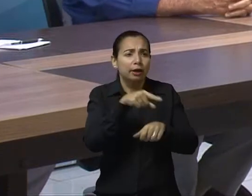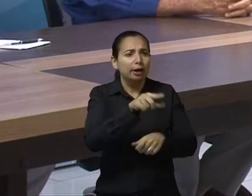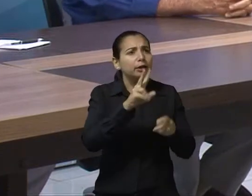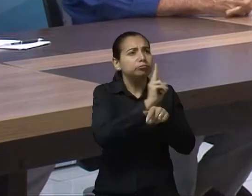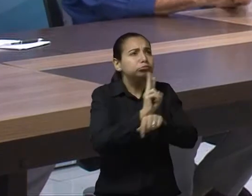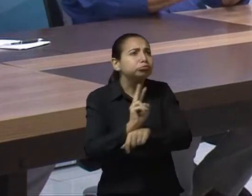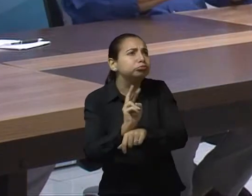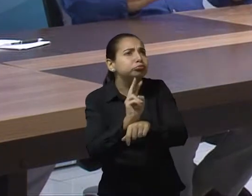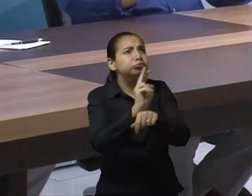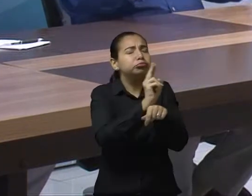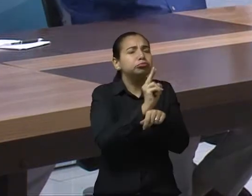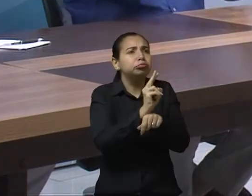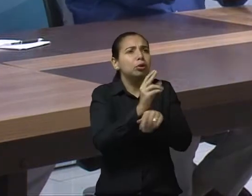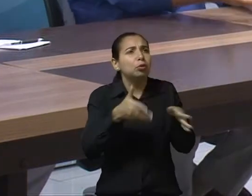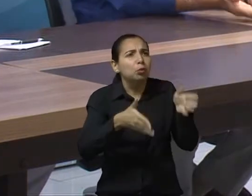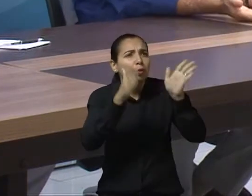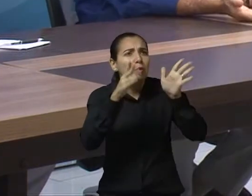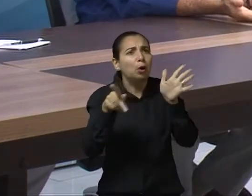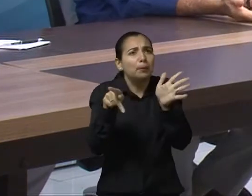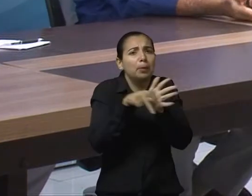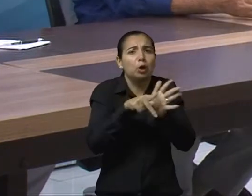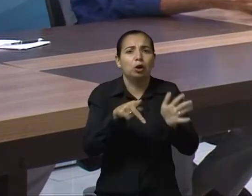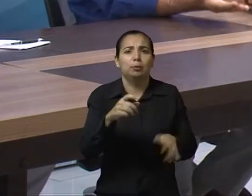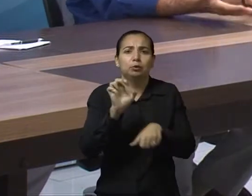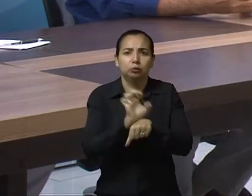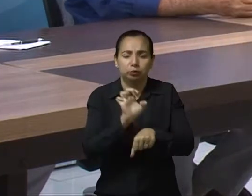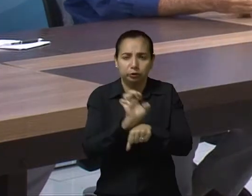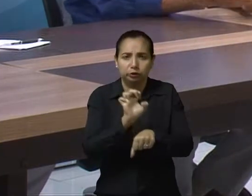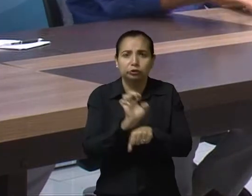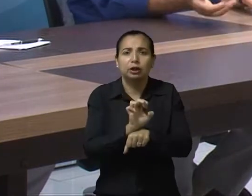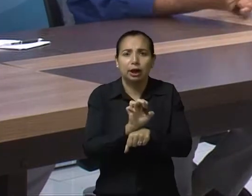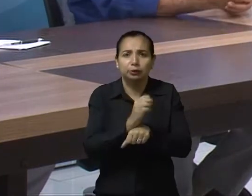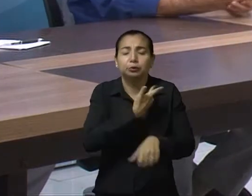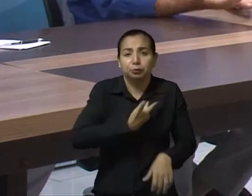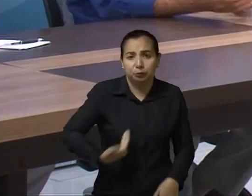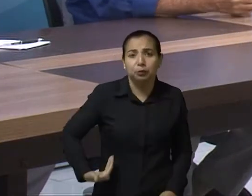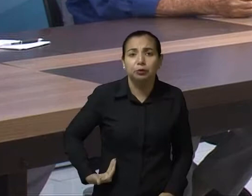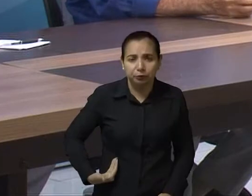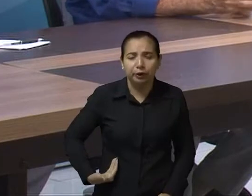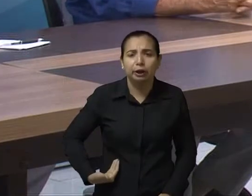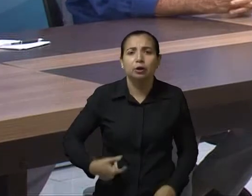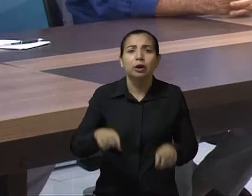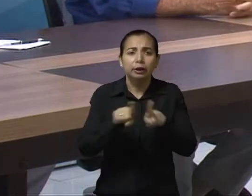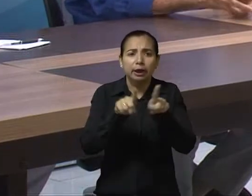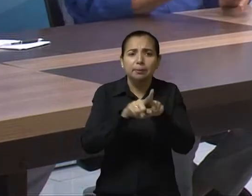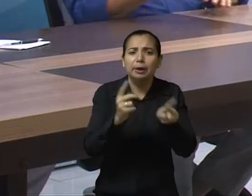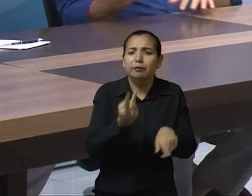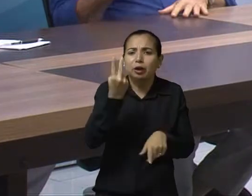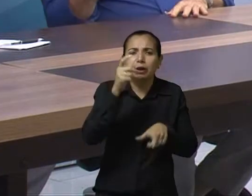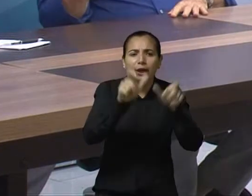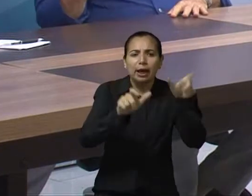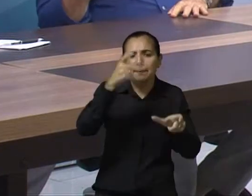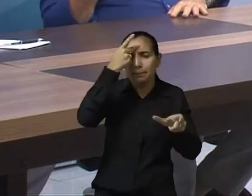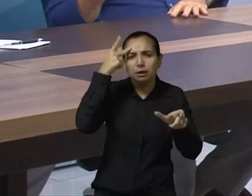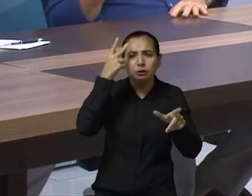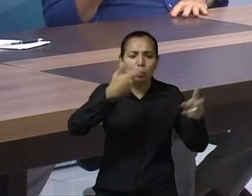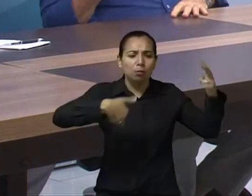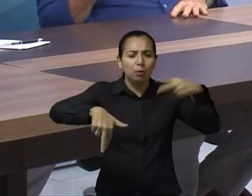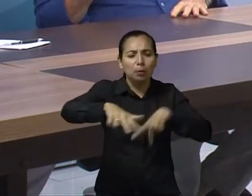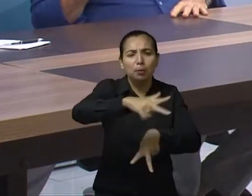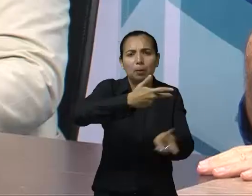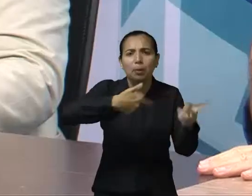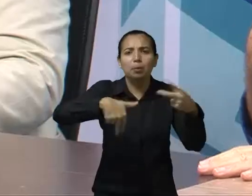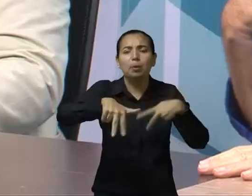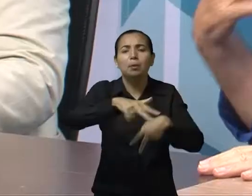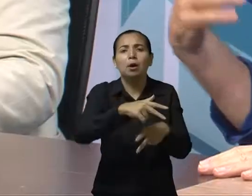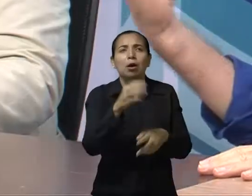do Estado. Eu acho que nesse sentido você está, de certa forma, está valorizando as pessoas que circulam nesse patrimônio. Para mim,